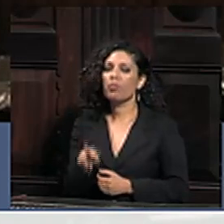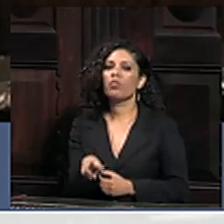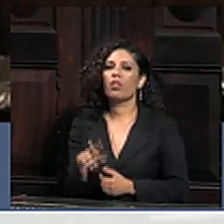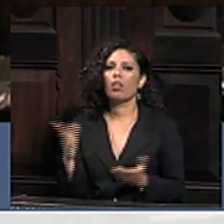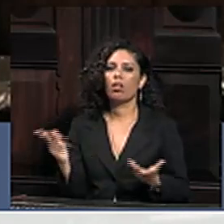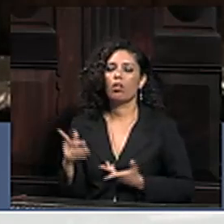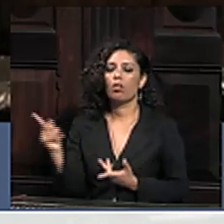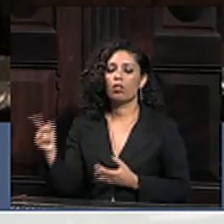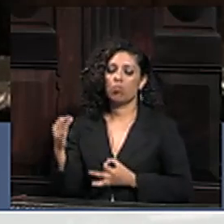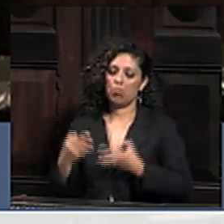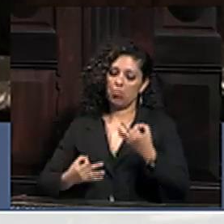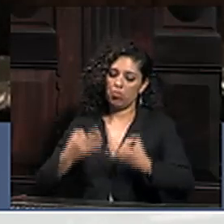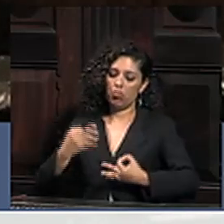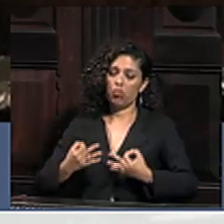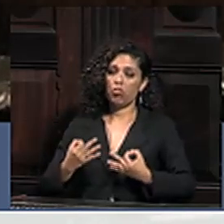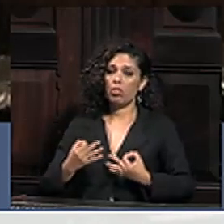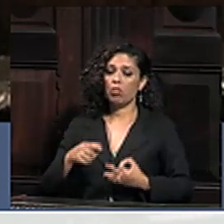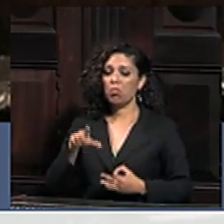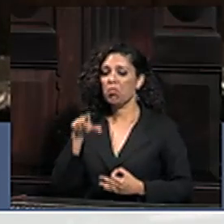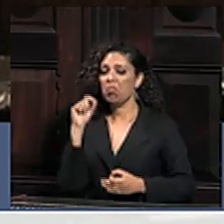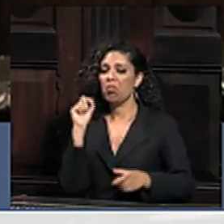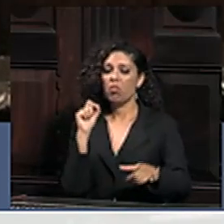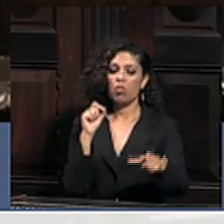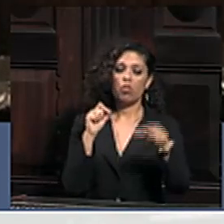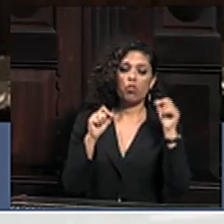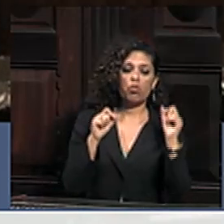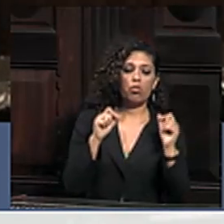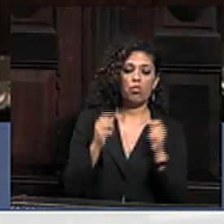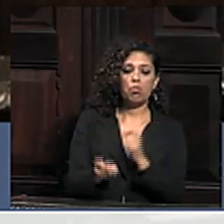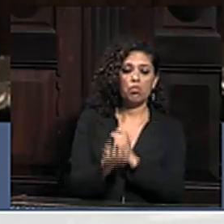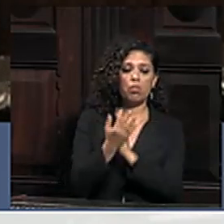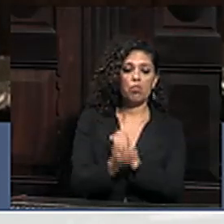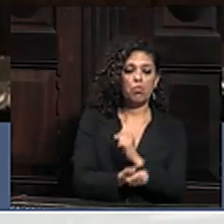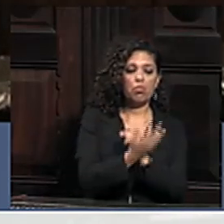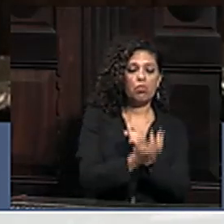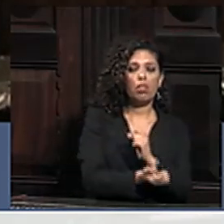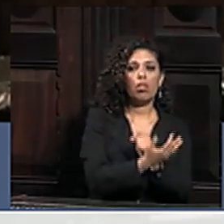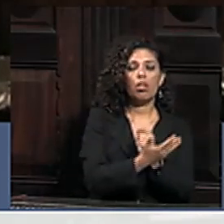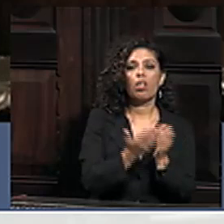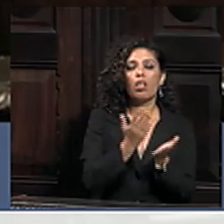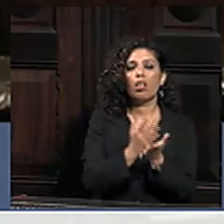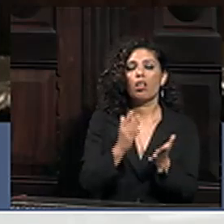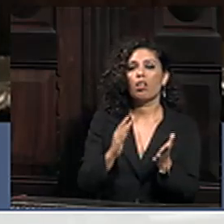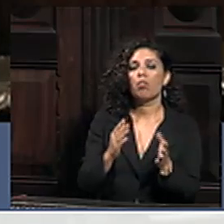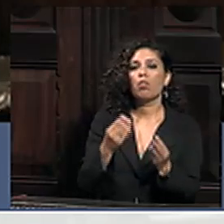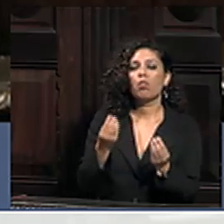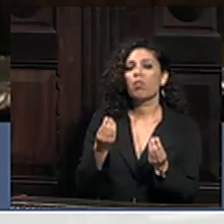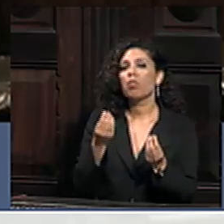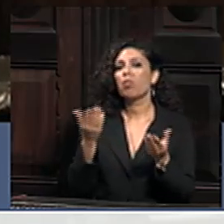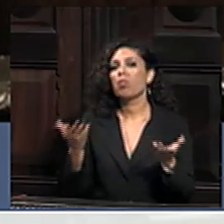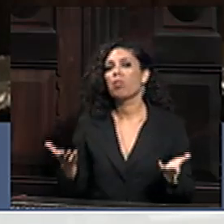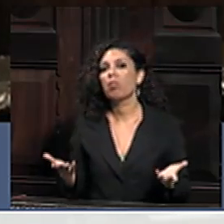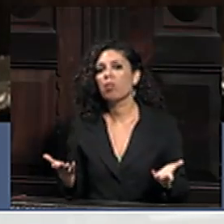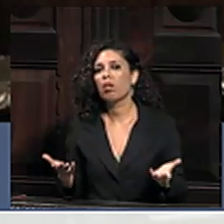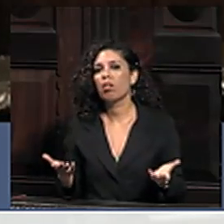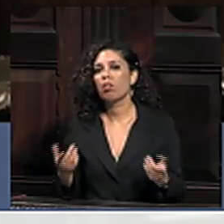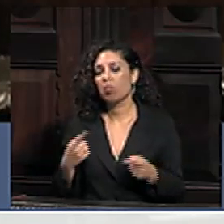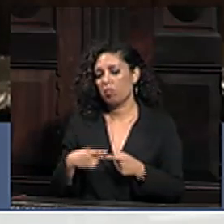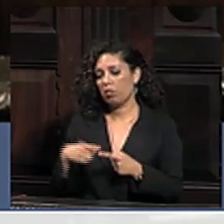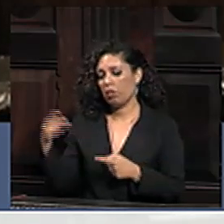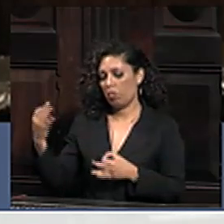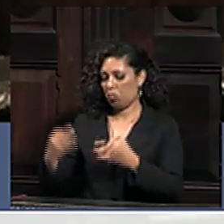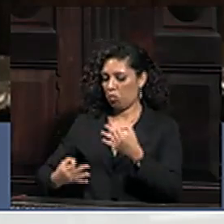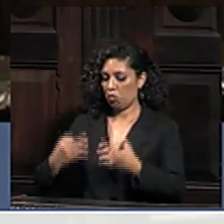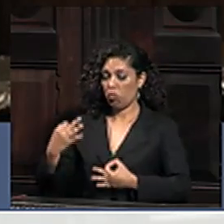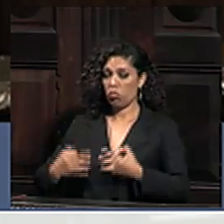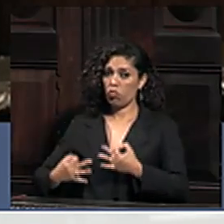corrupção, ele vai selecionar para agir como ministro da Justiça, porque sua atuação como juiz foi seletiva, ao